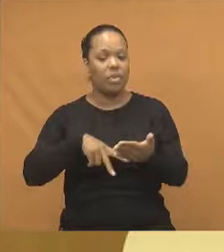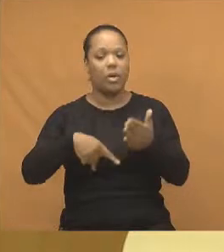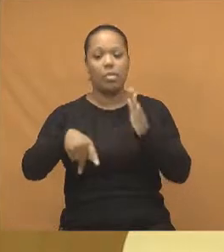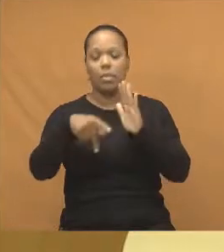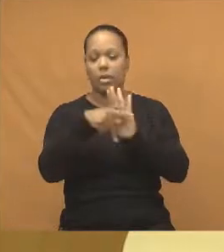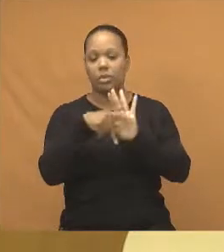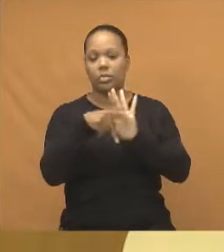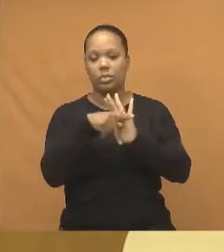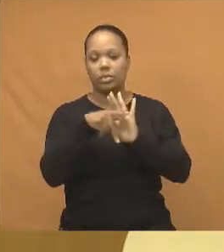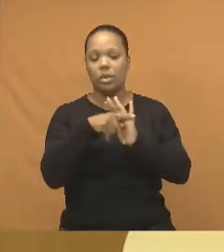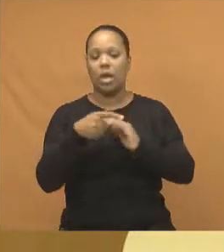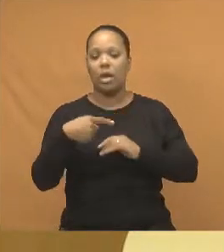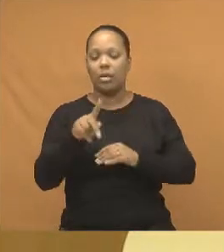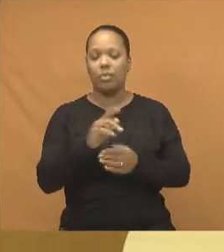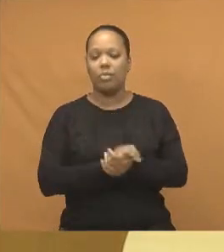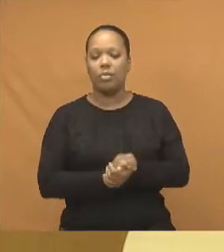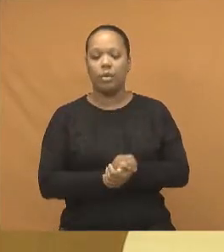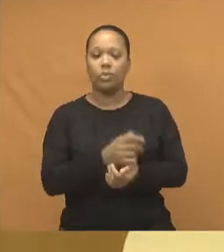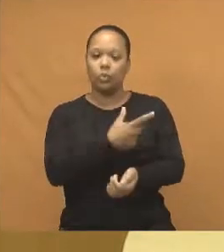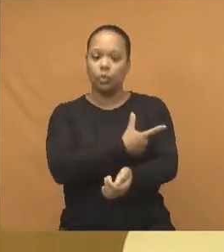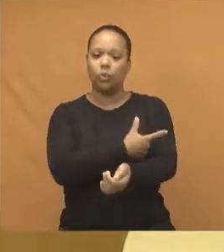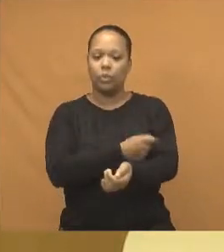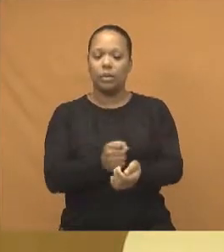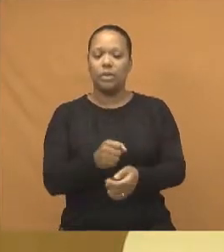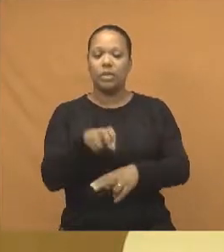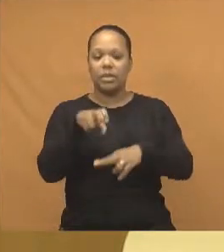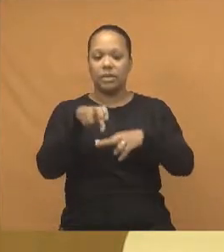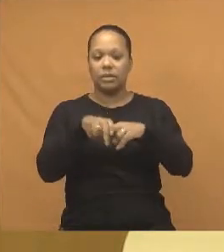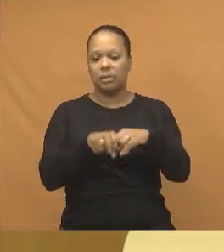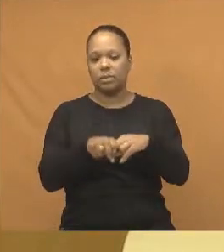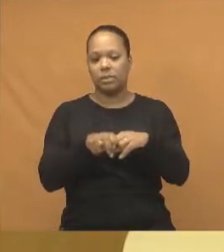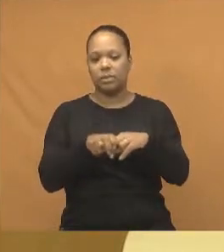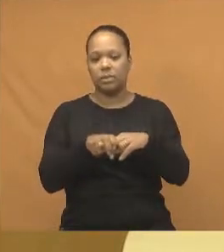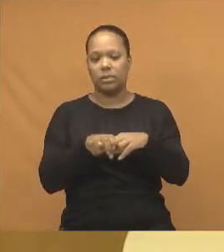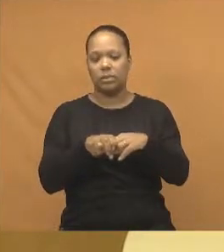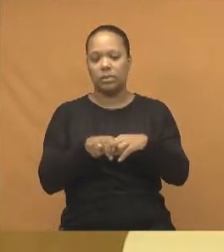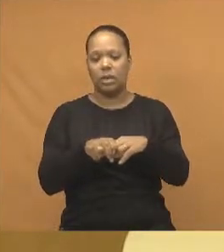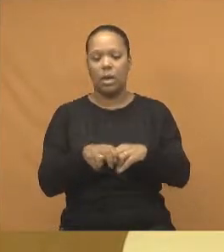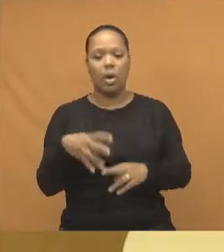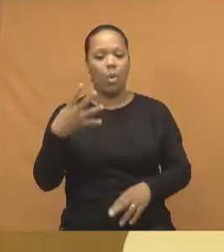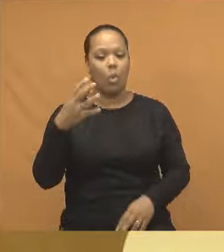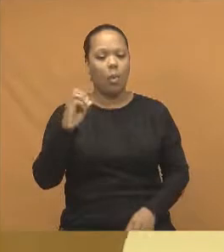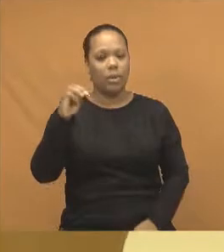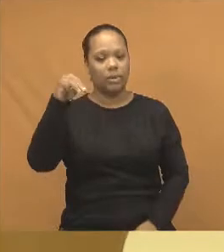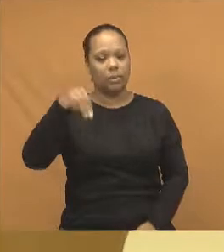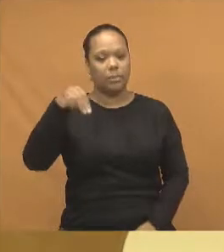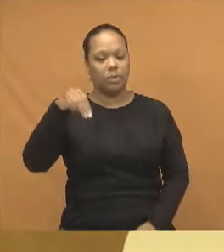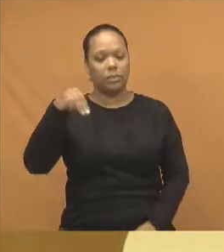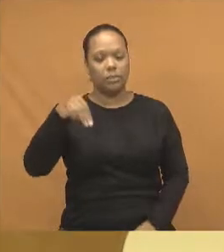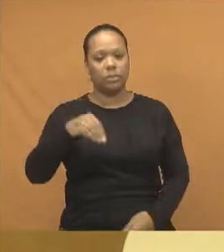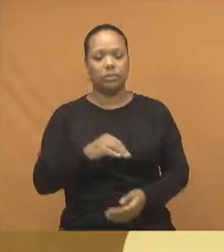Paulo, eu fui até o laboratório, fiquei sentada lá por 40 minutos.